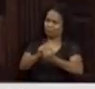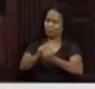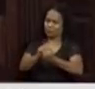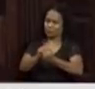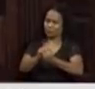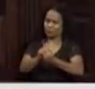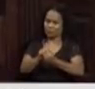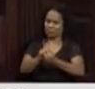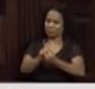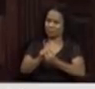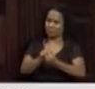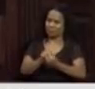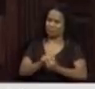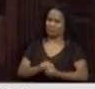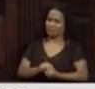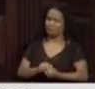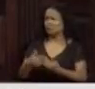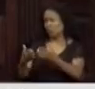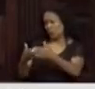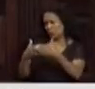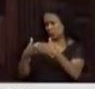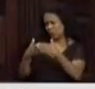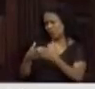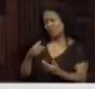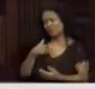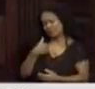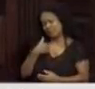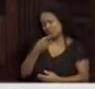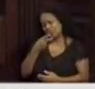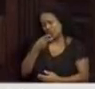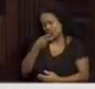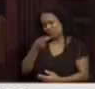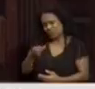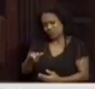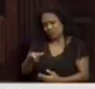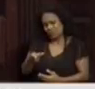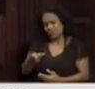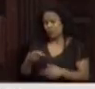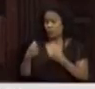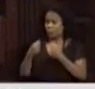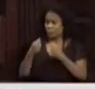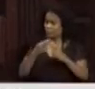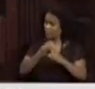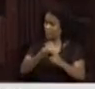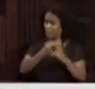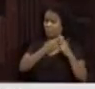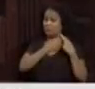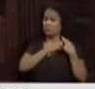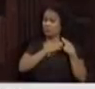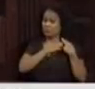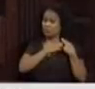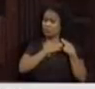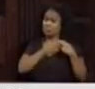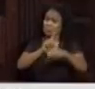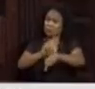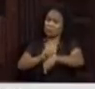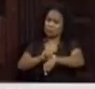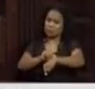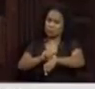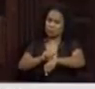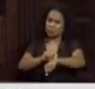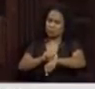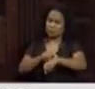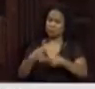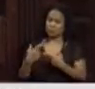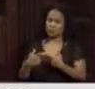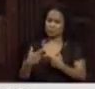Nem quero resposta. Não, então, por favor, me deixe acabar. Não, discurso, eu quero que seja respeitado o regimento interno. Deputada, presidenta, ela não e eu quero cedeu